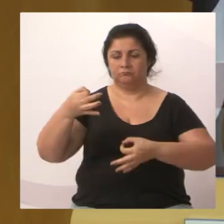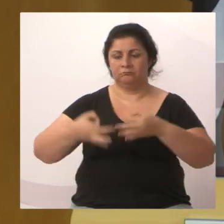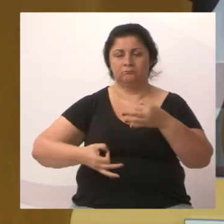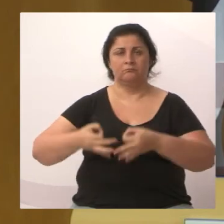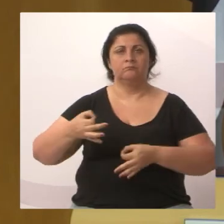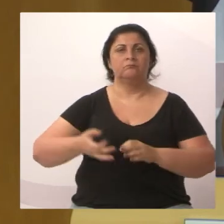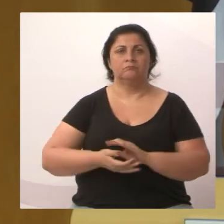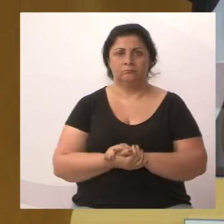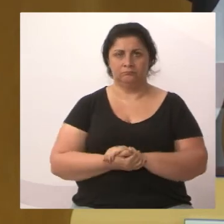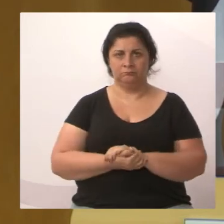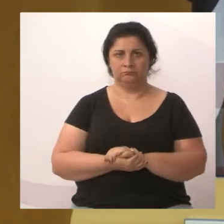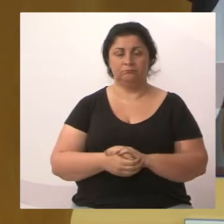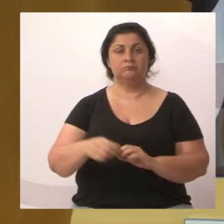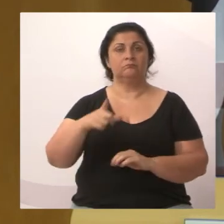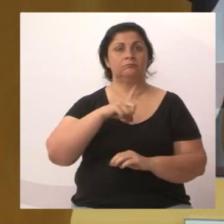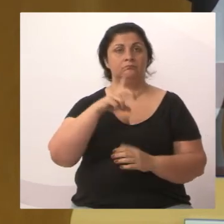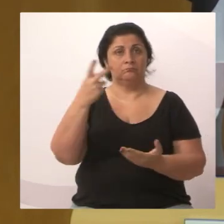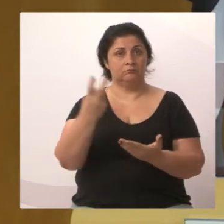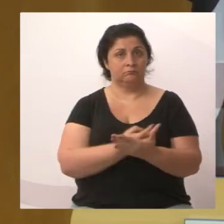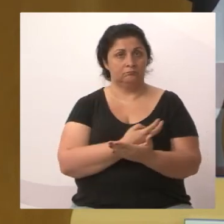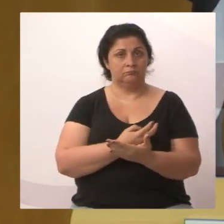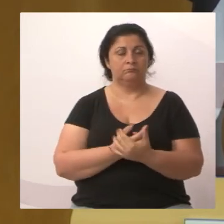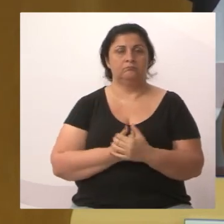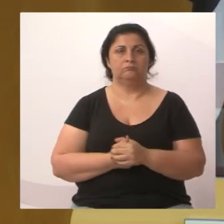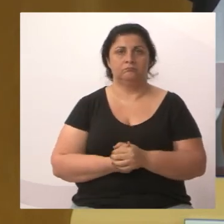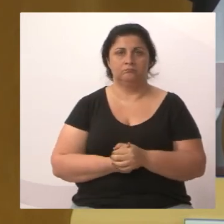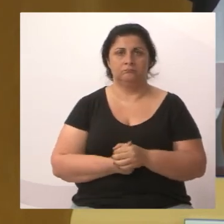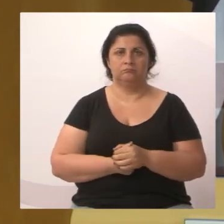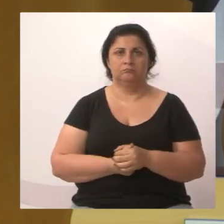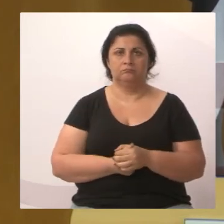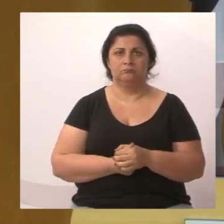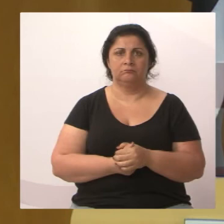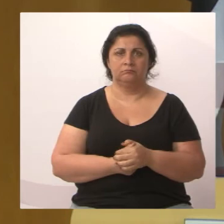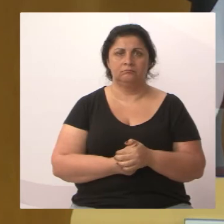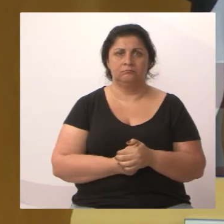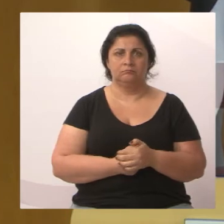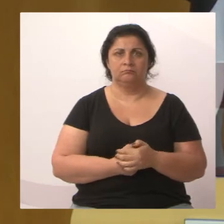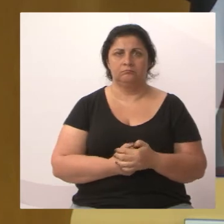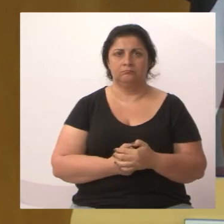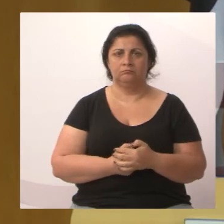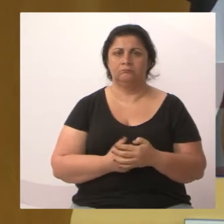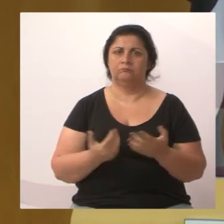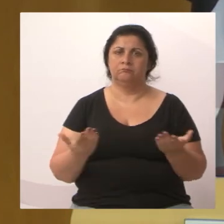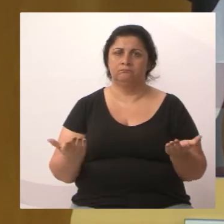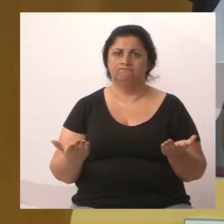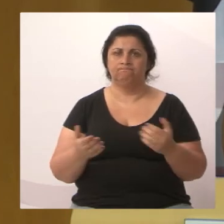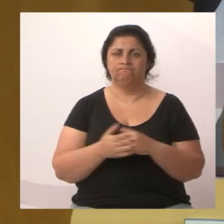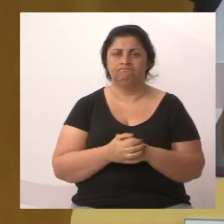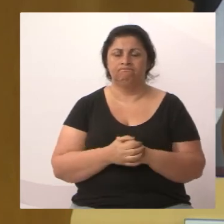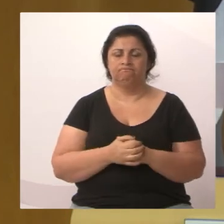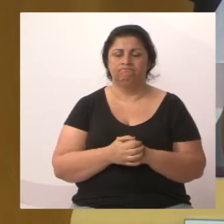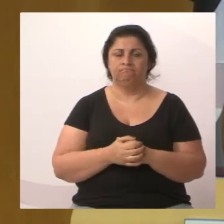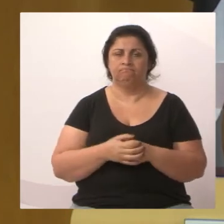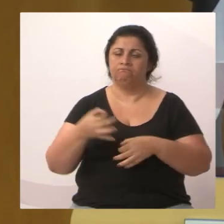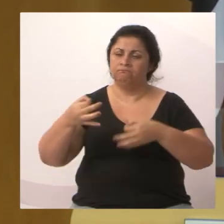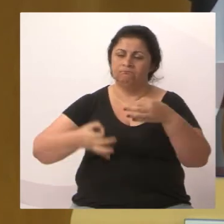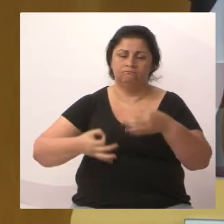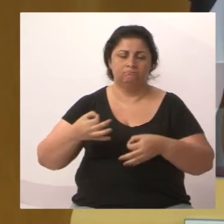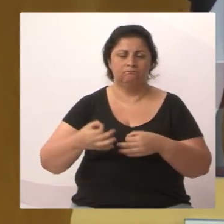Contas, que tem erros, apontaram erros, né? Então, gente, pelo amor de Deus, Tribunal de